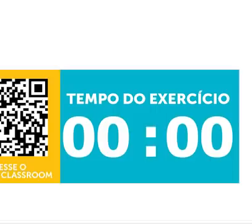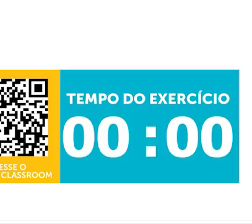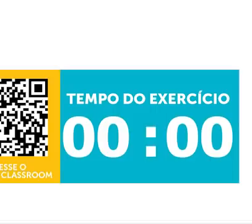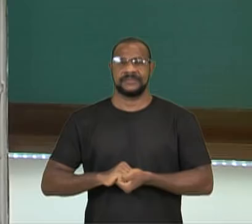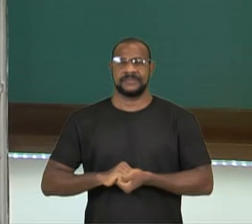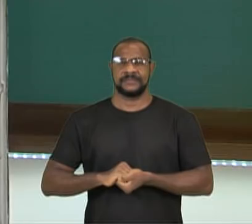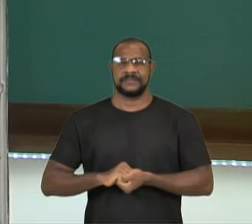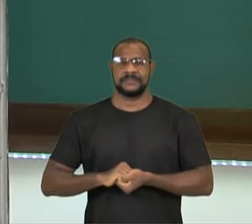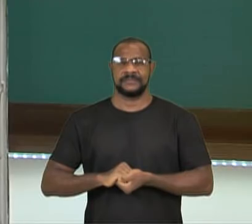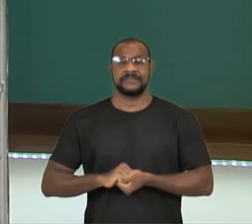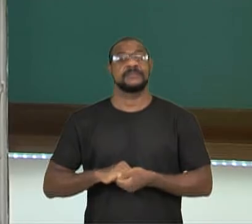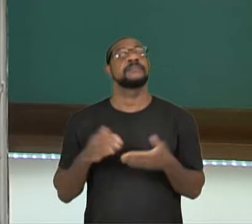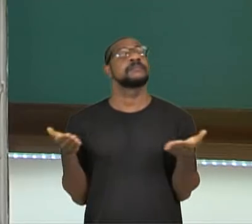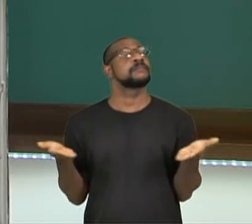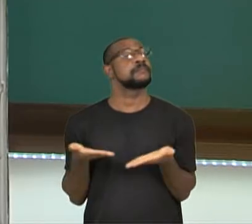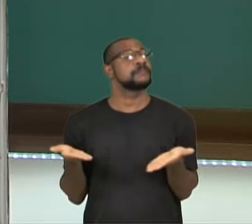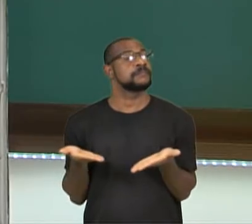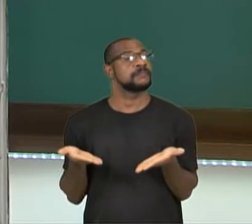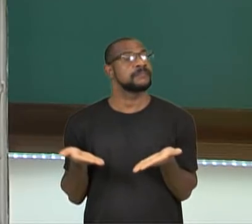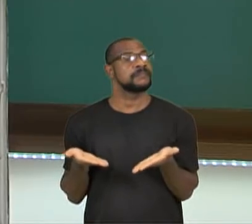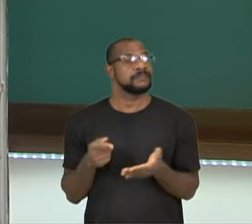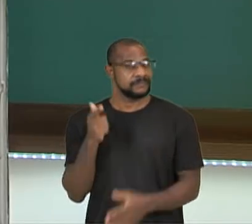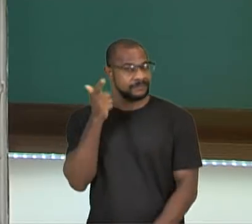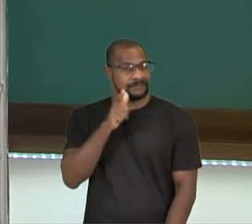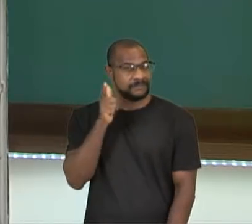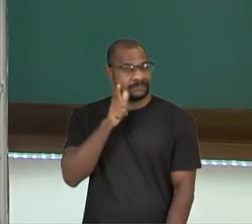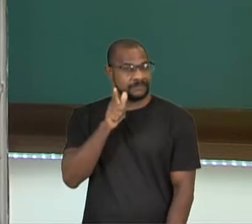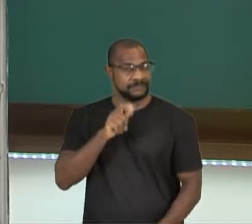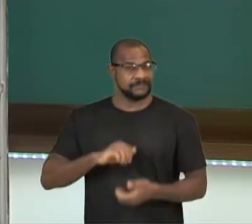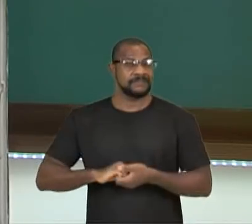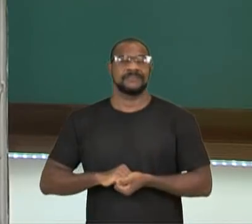e já tenho explicação, né? Preste atenção nisso também.